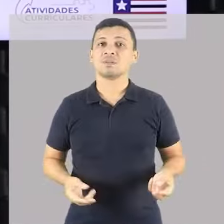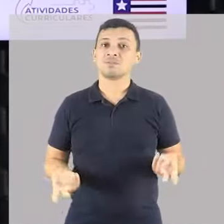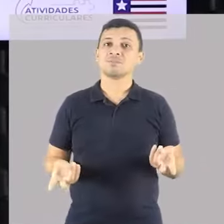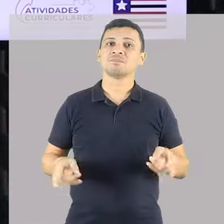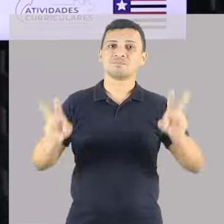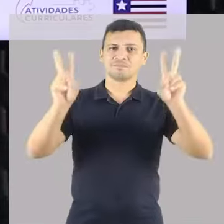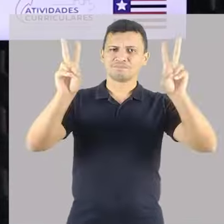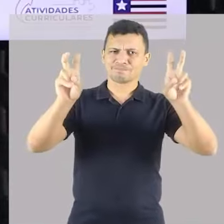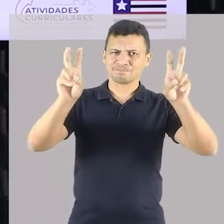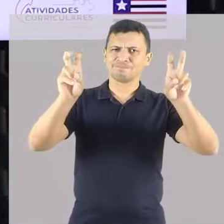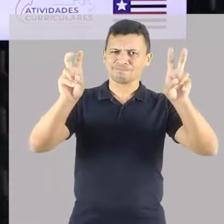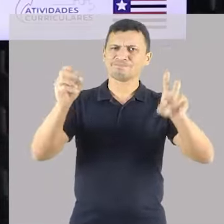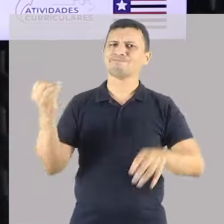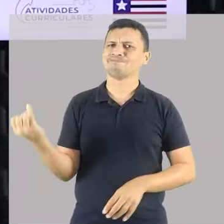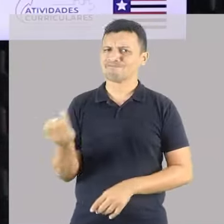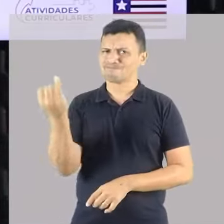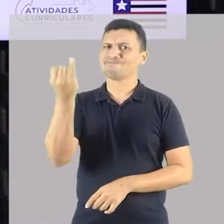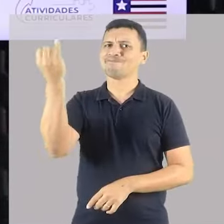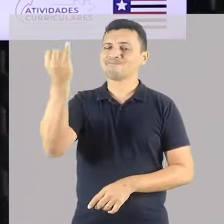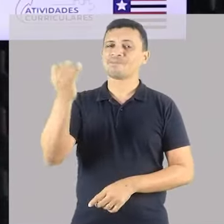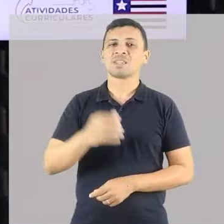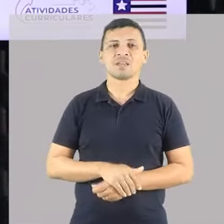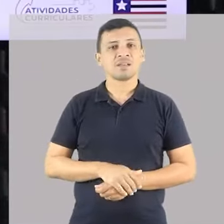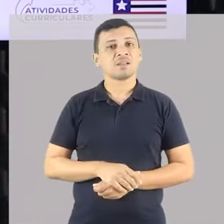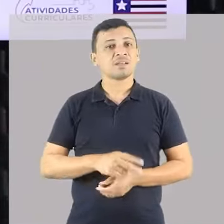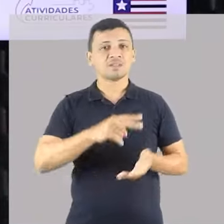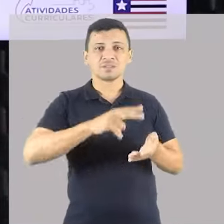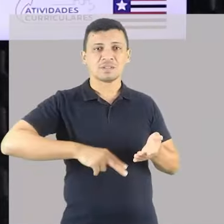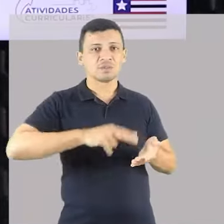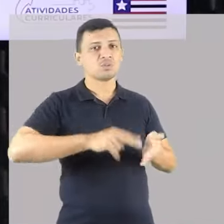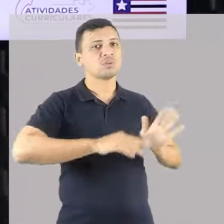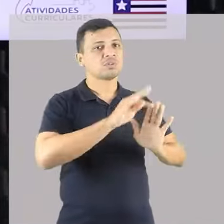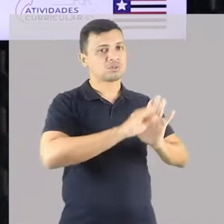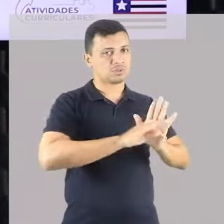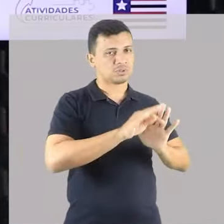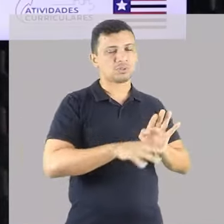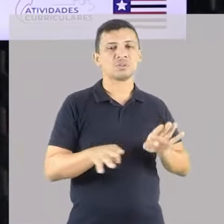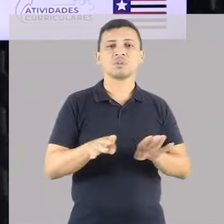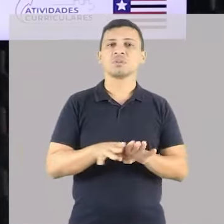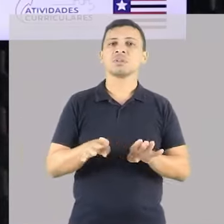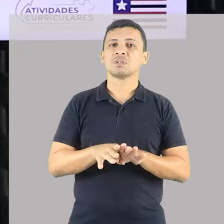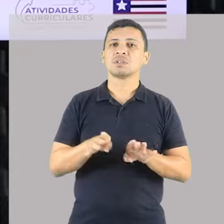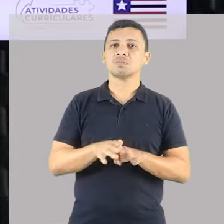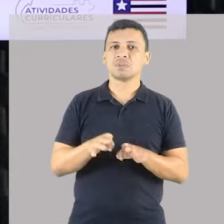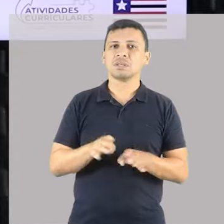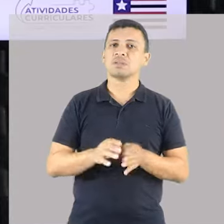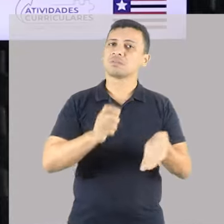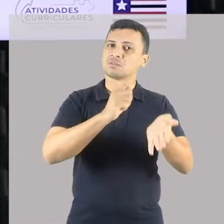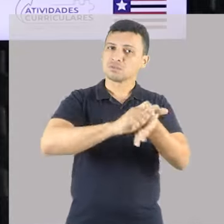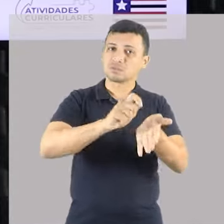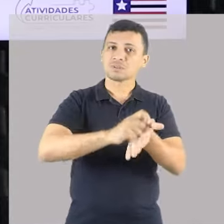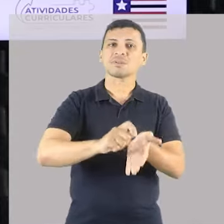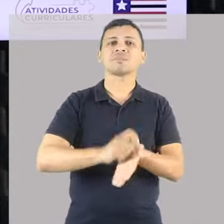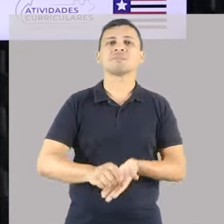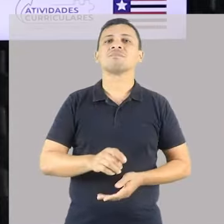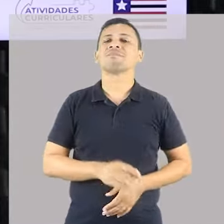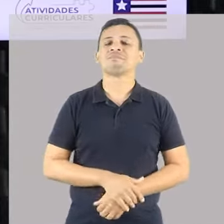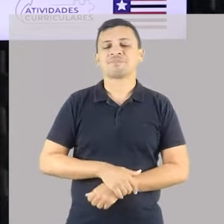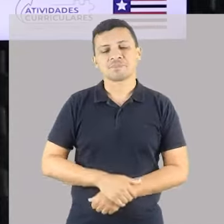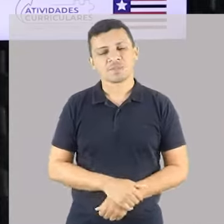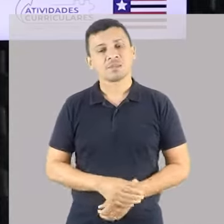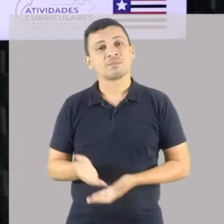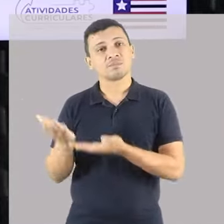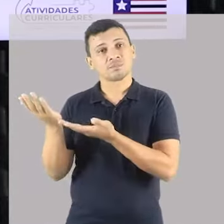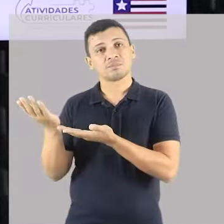assunto importante demais não só paraa parte de interpretação de texto mas também para a parte de ção textual hoje nós vamos